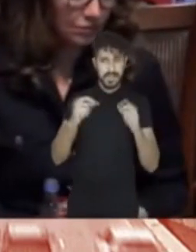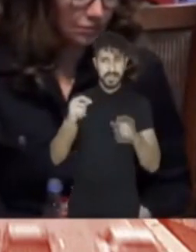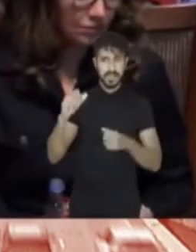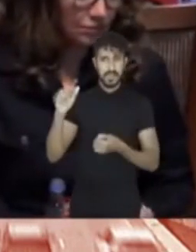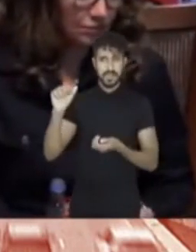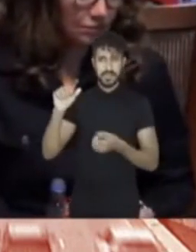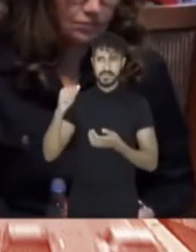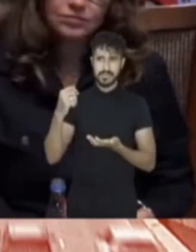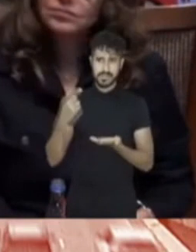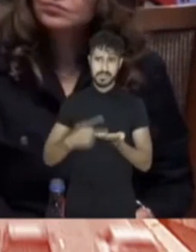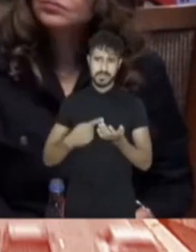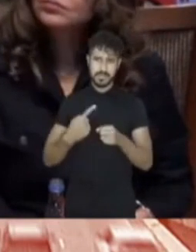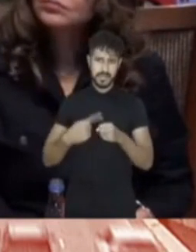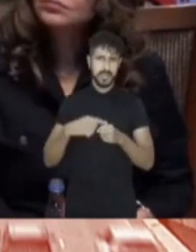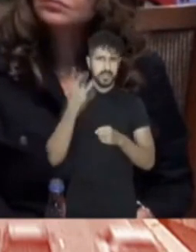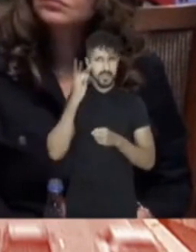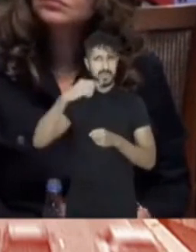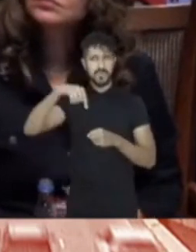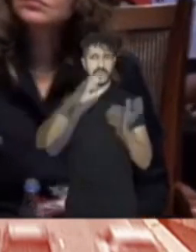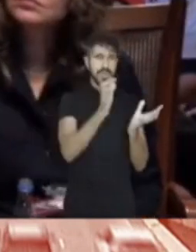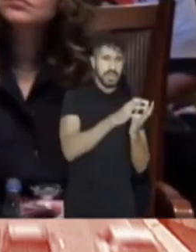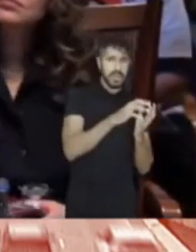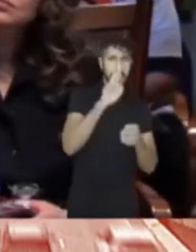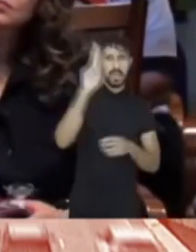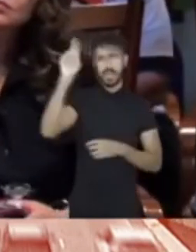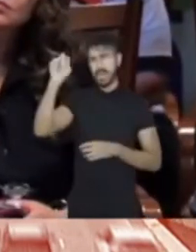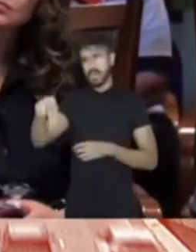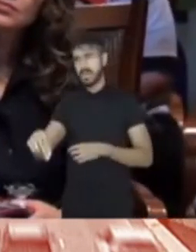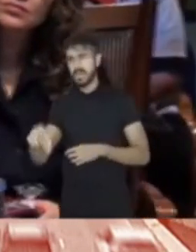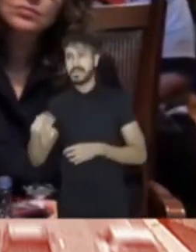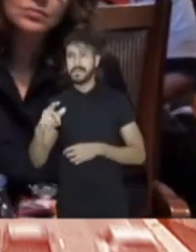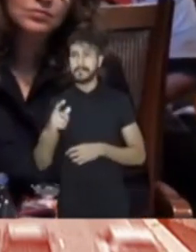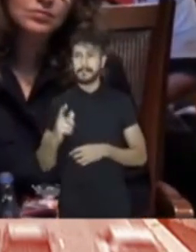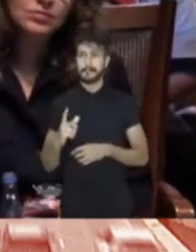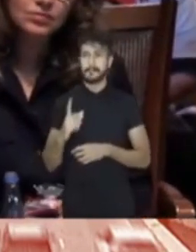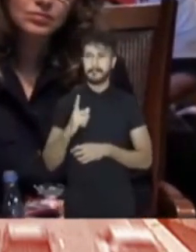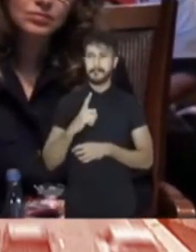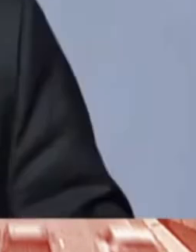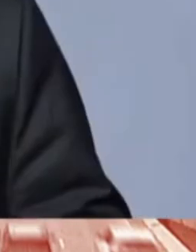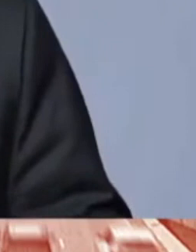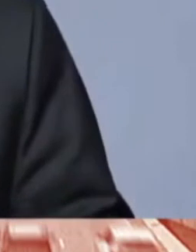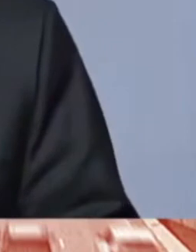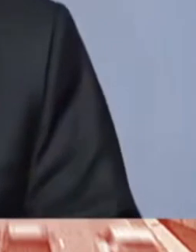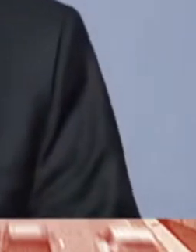da Quest. A Quest que nem foi tão positiva, o resultado, mas dentro da Quest um dado interessantíssimo.